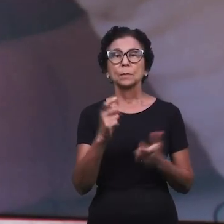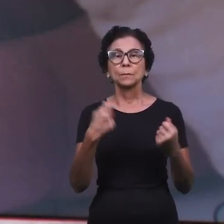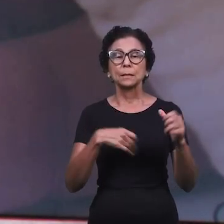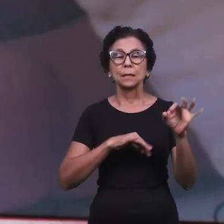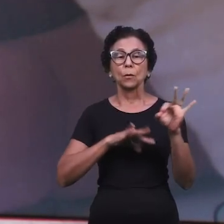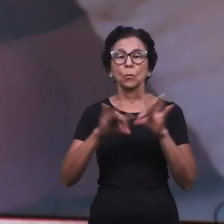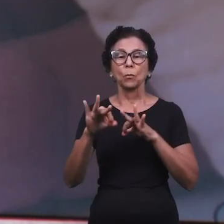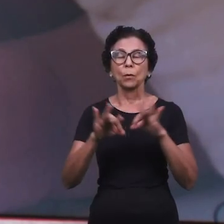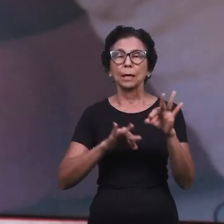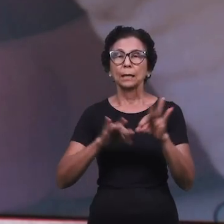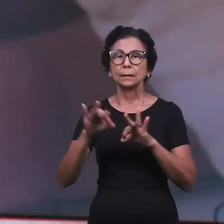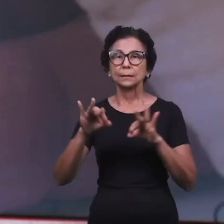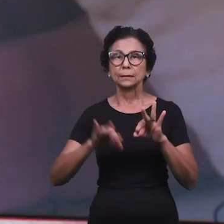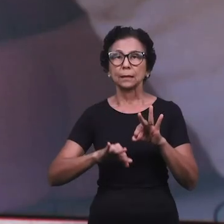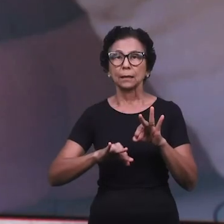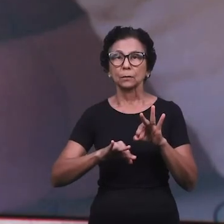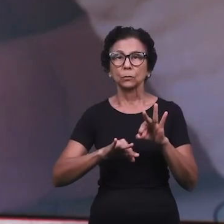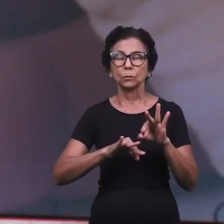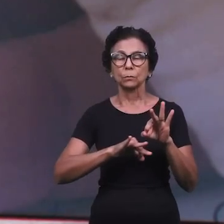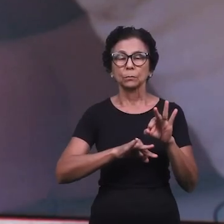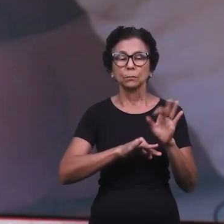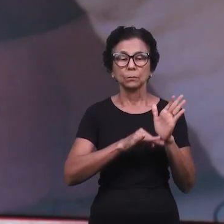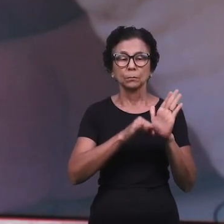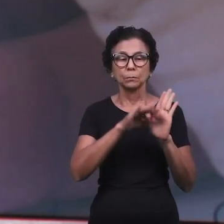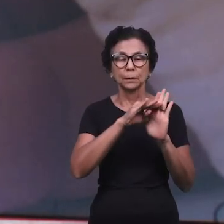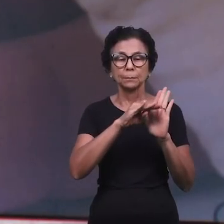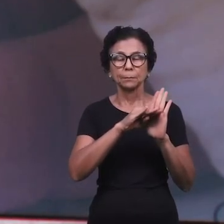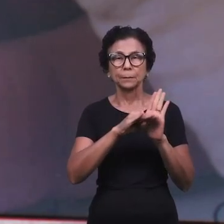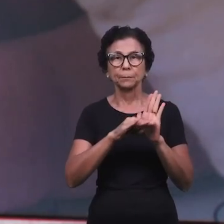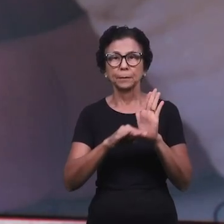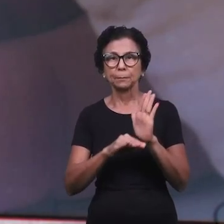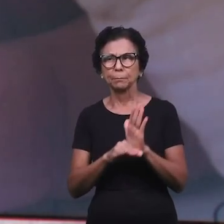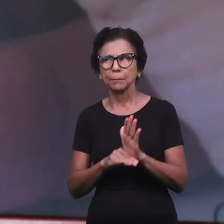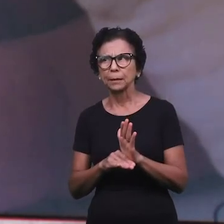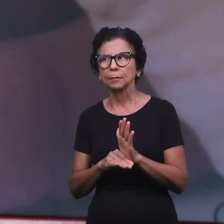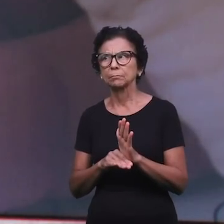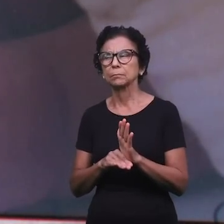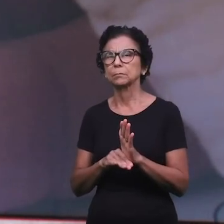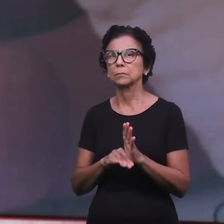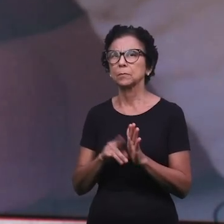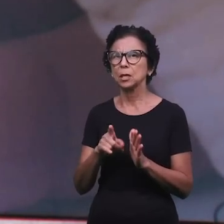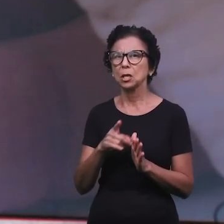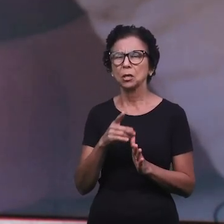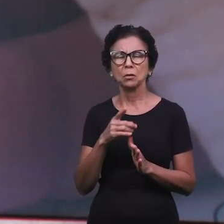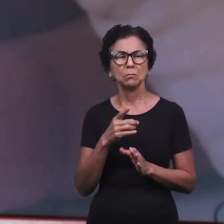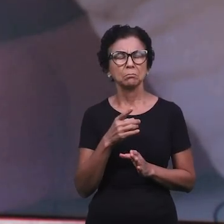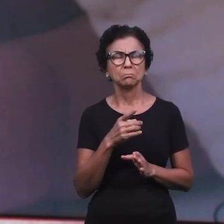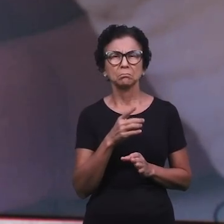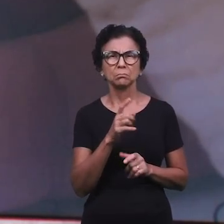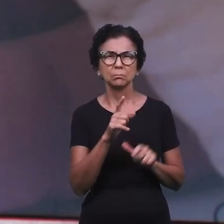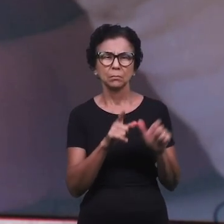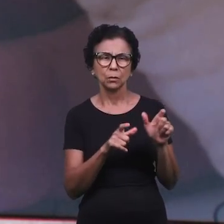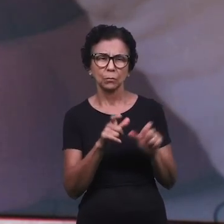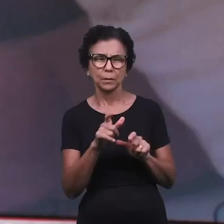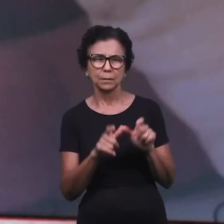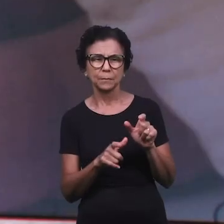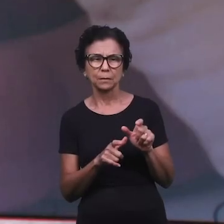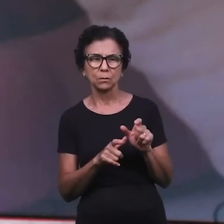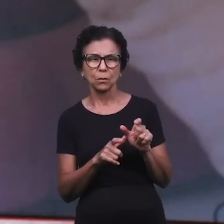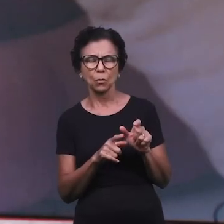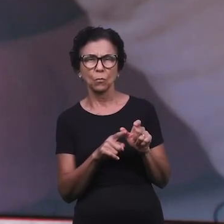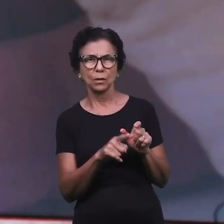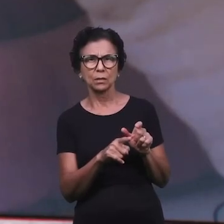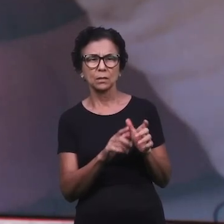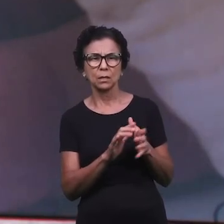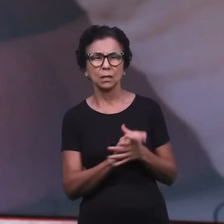esses anos aí de estudos e preparação para os exames e acompanhando às vezes outras pessoas, algum concurseiro